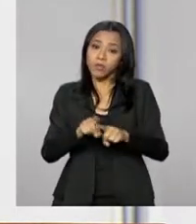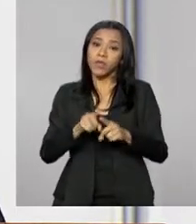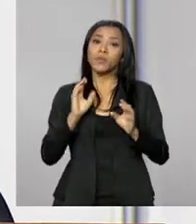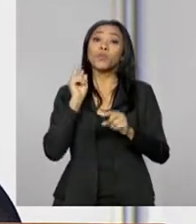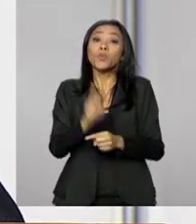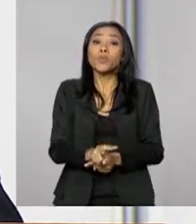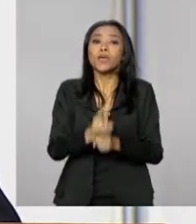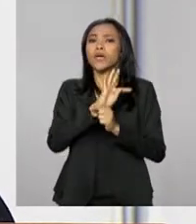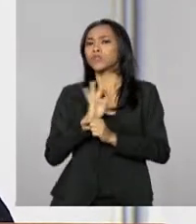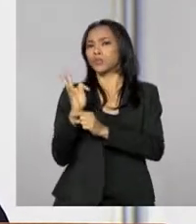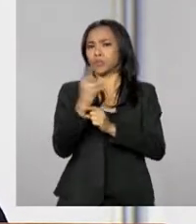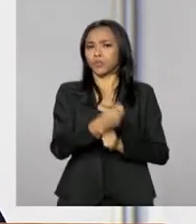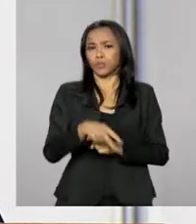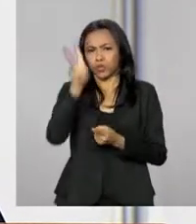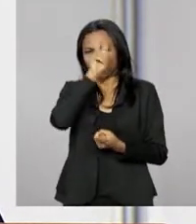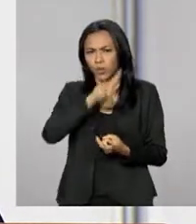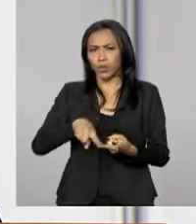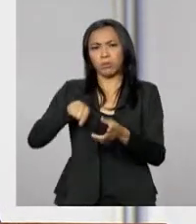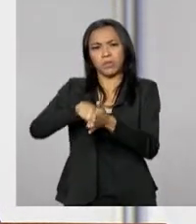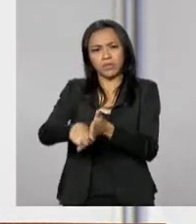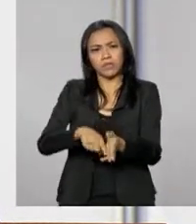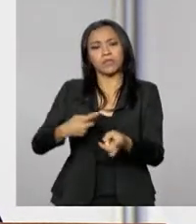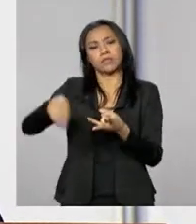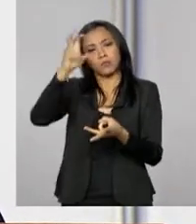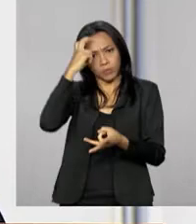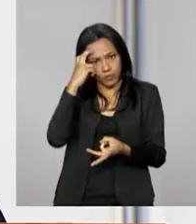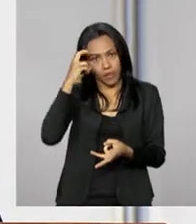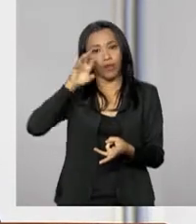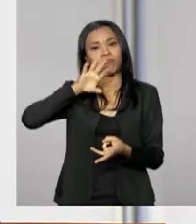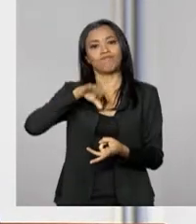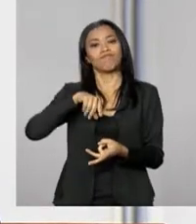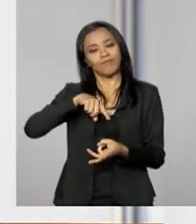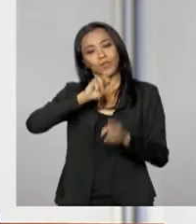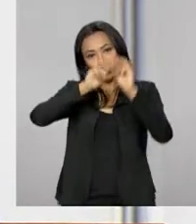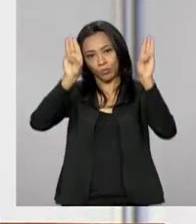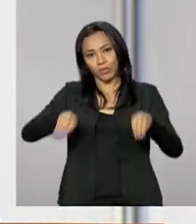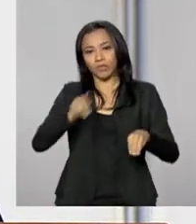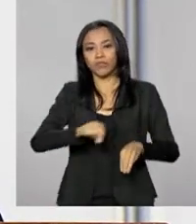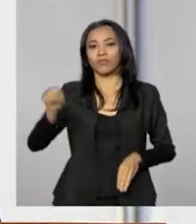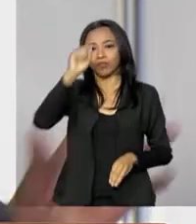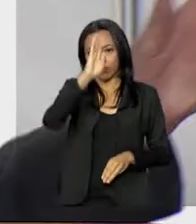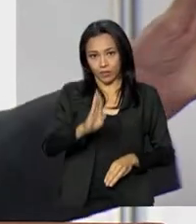patrimônio histórico científico e cultural e dos museus no país